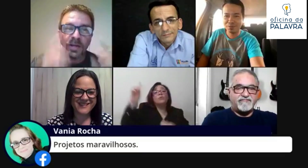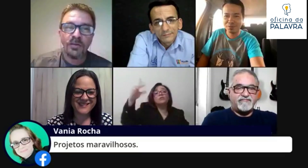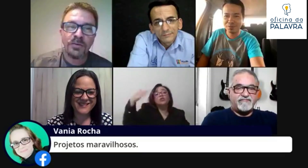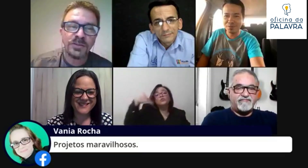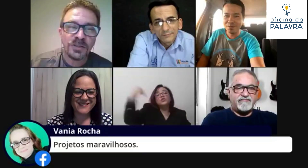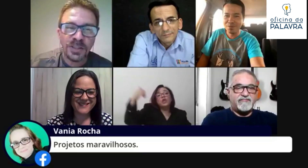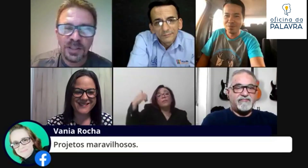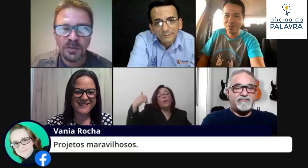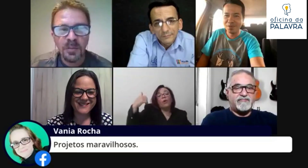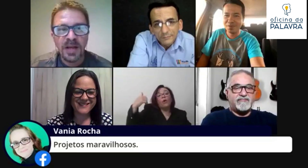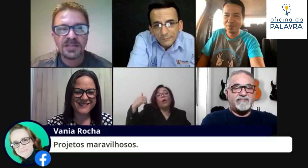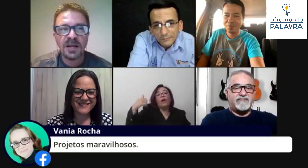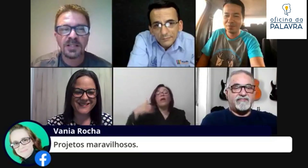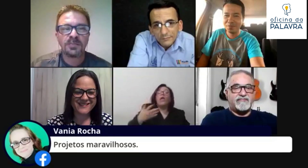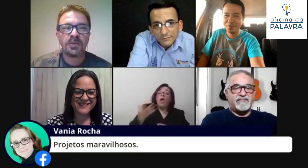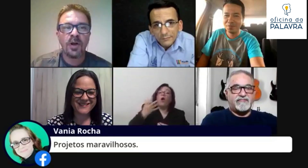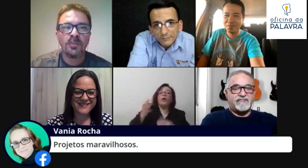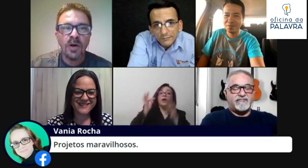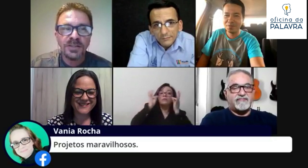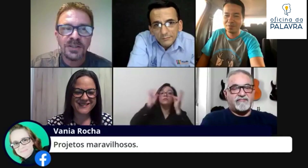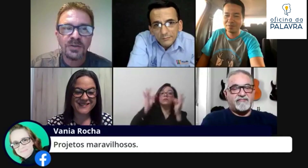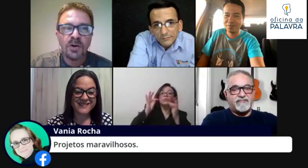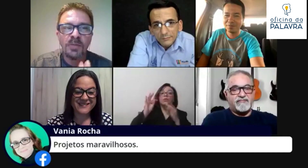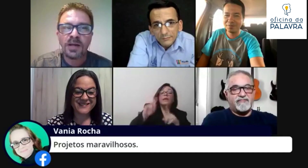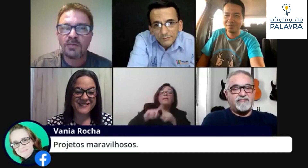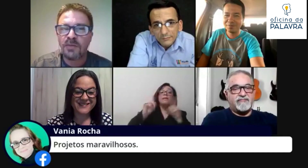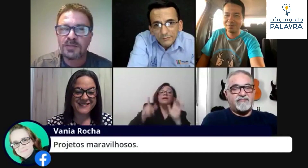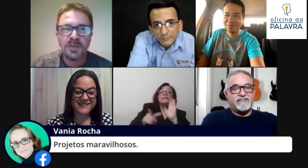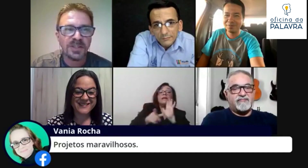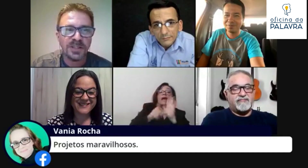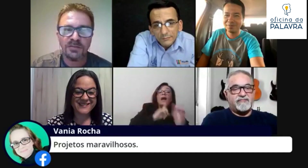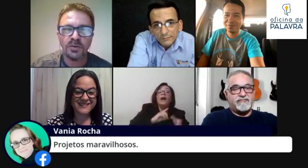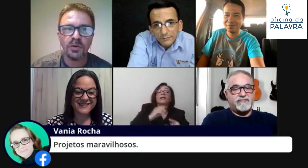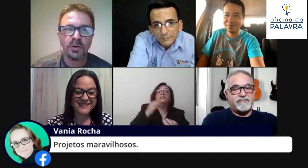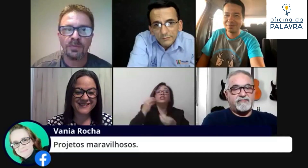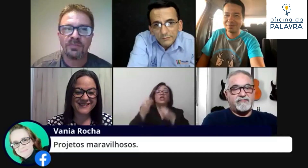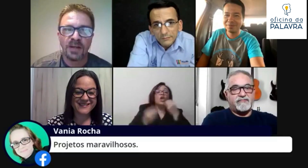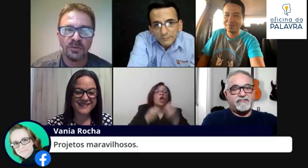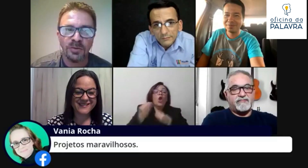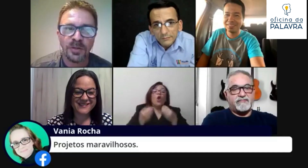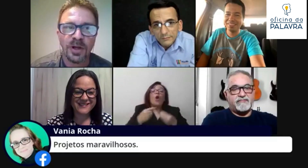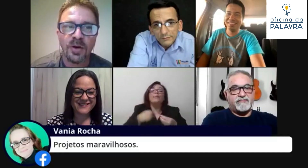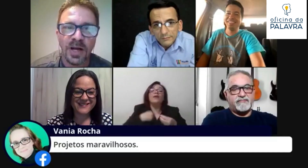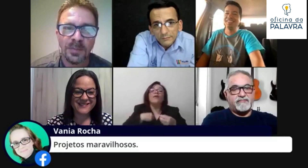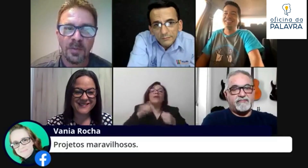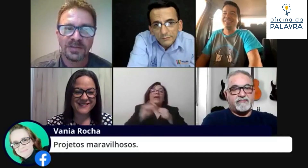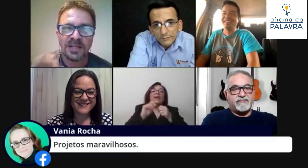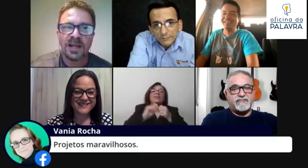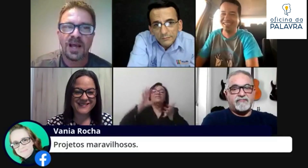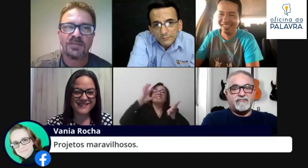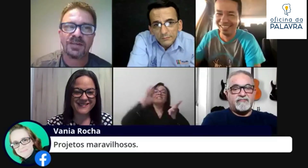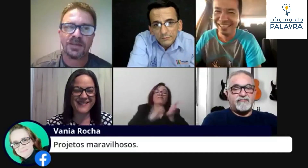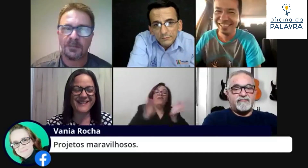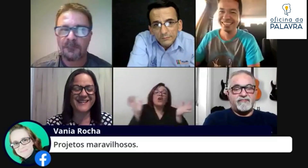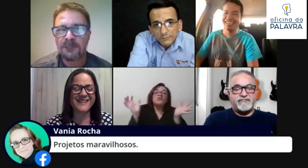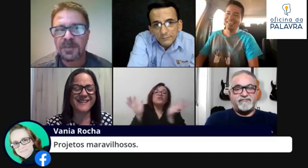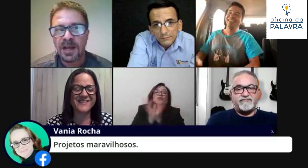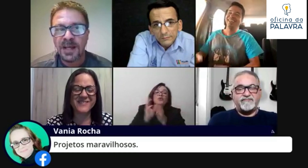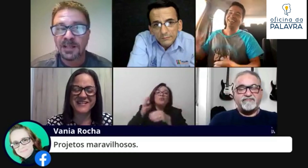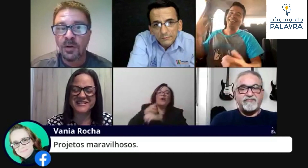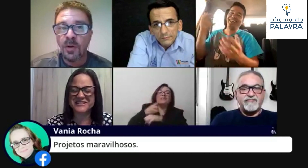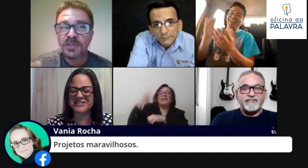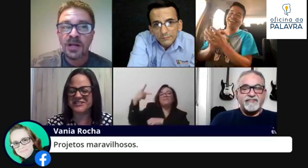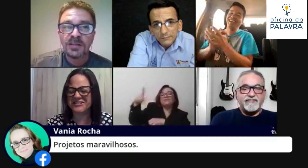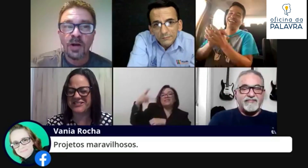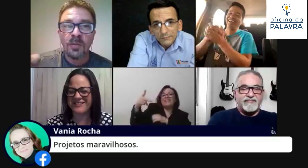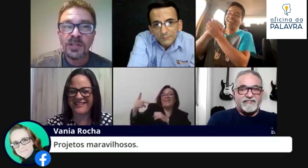ministério? Eu quero ouvir o seu testemunho, mas antes, pelo amor de Deus, como é que eu faço para me inscrever no grupo? Fala o número agora que eu vou botar na live.